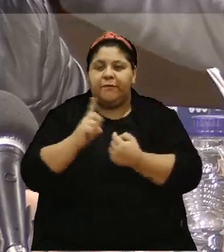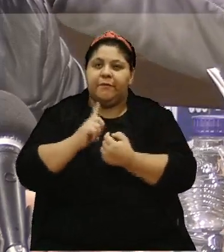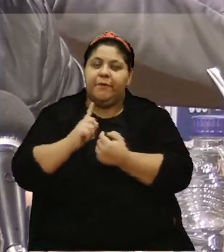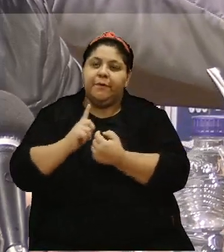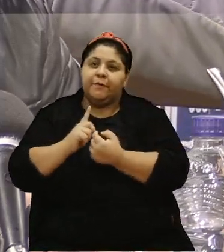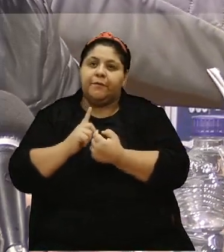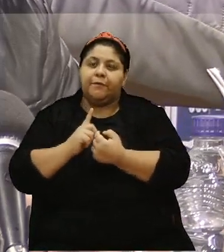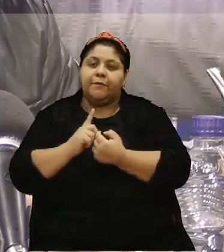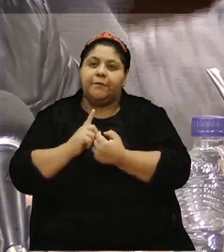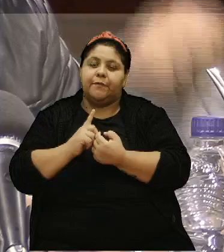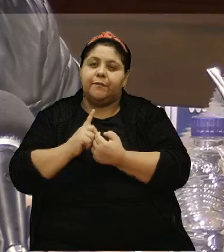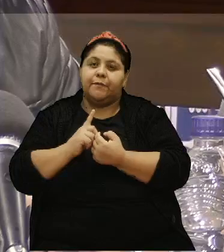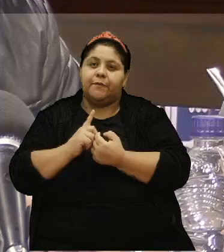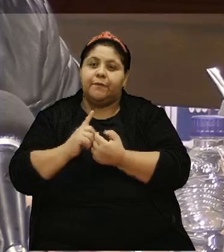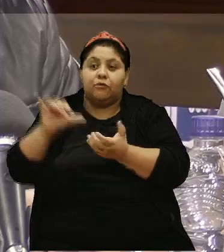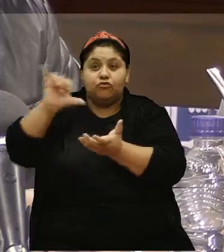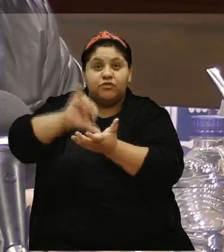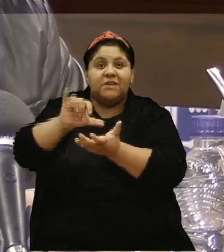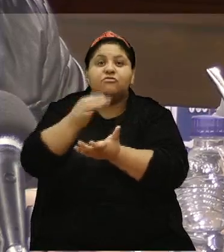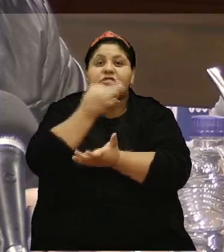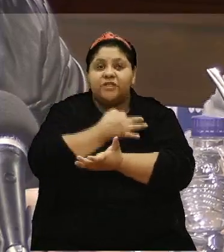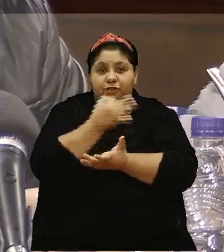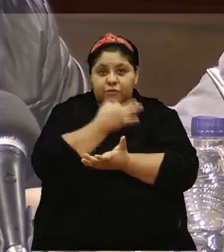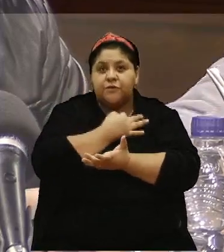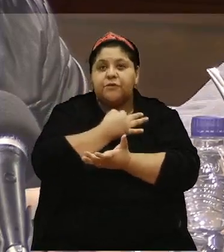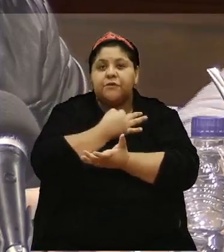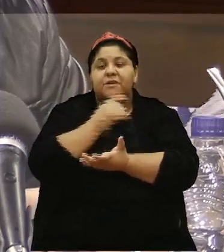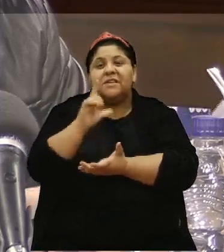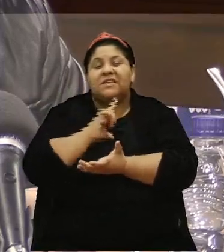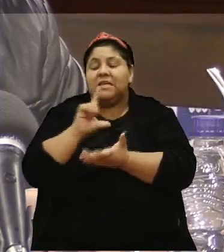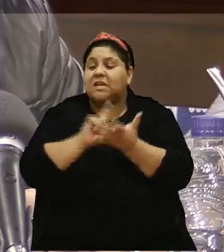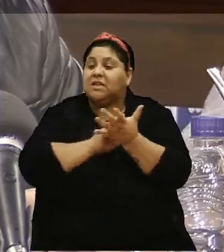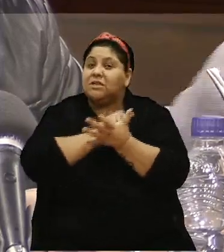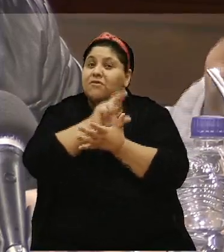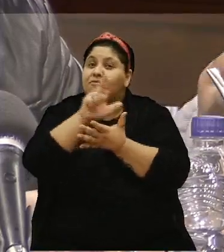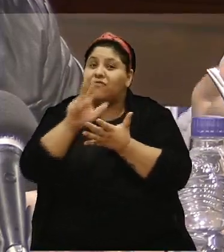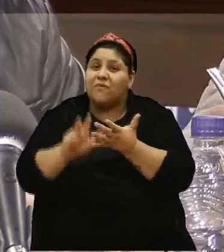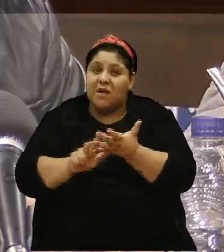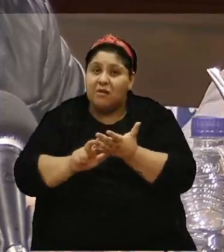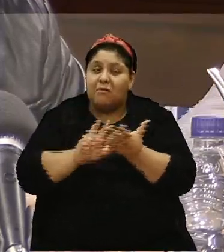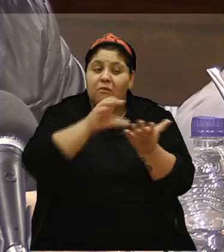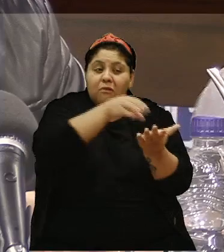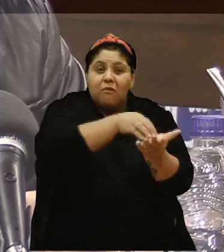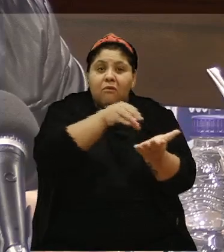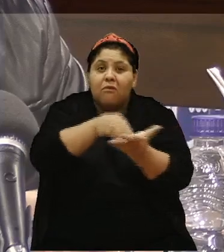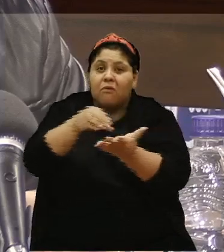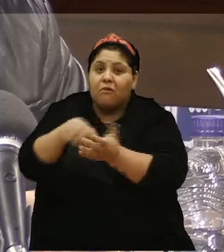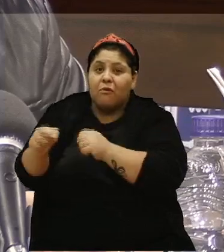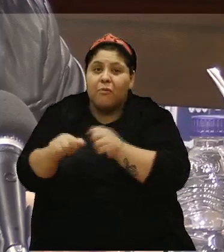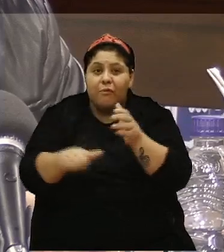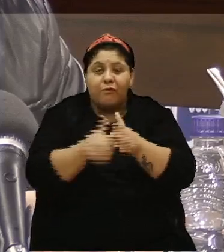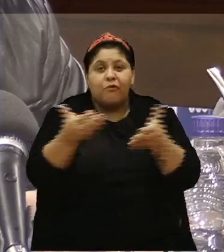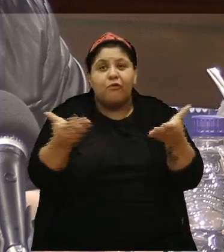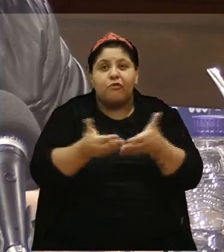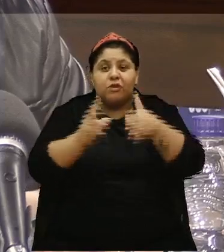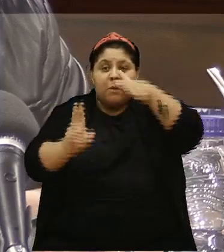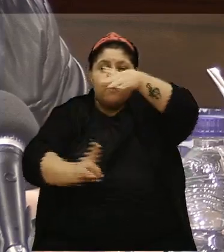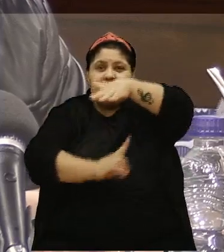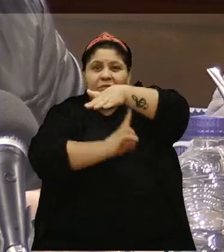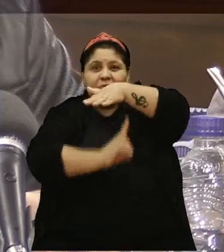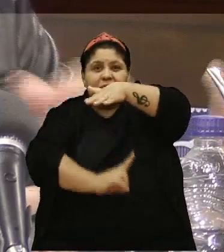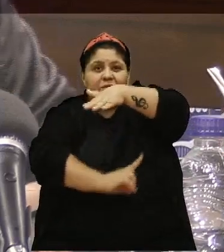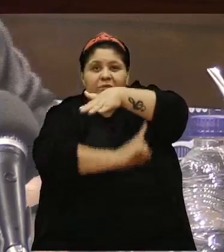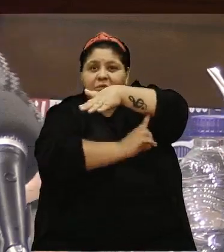nosso trânsito no centro de Caxias do Sul. Nós temos diversos pontos que poderiam ser melhorados. Hoje nós temos viadutos que